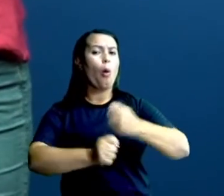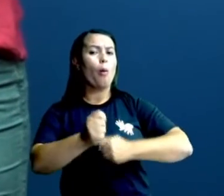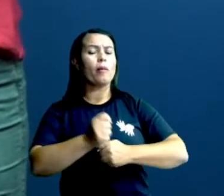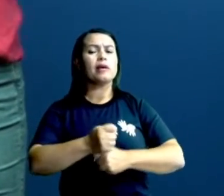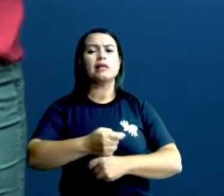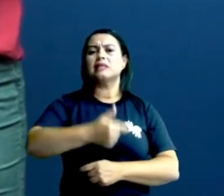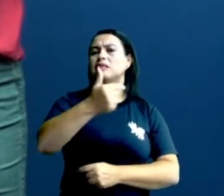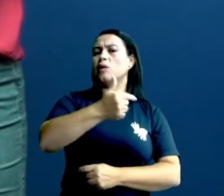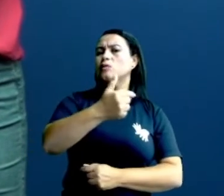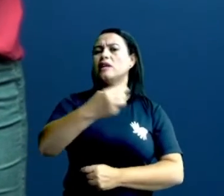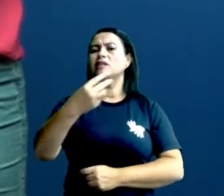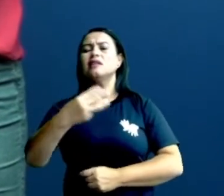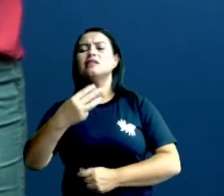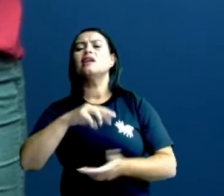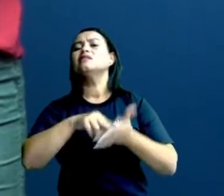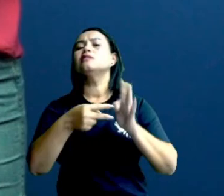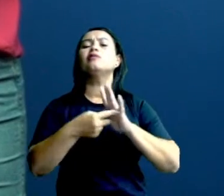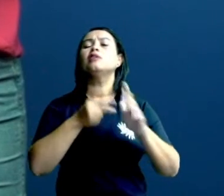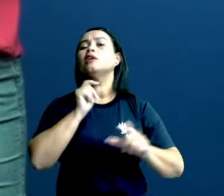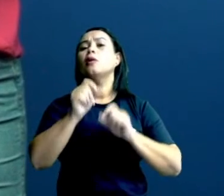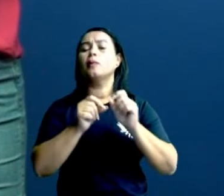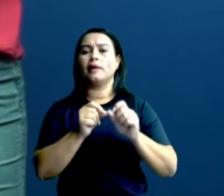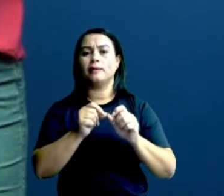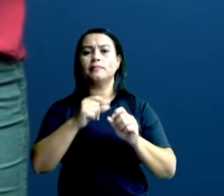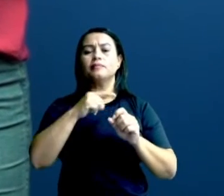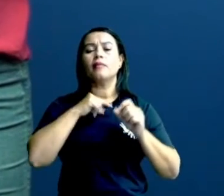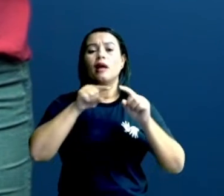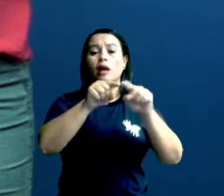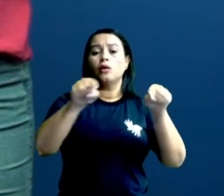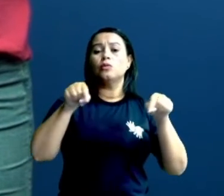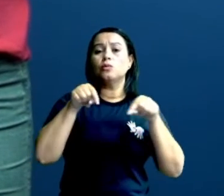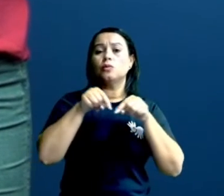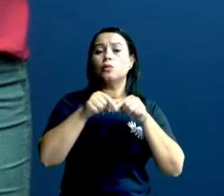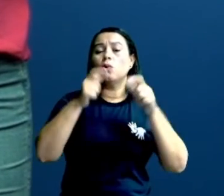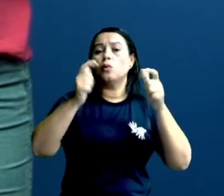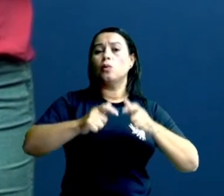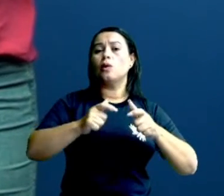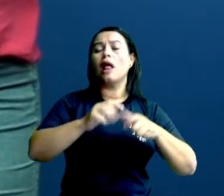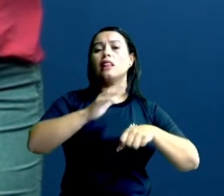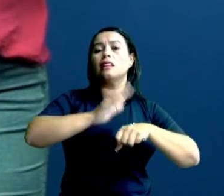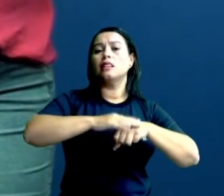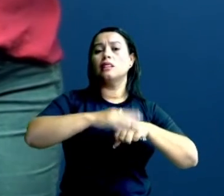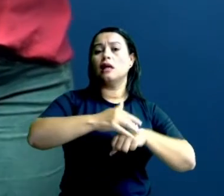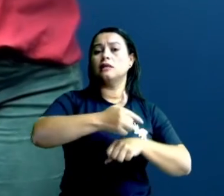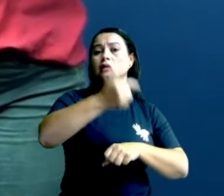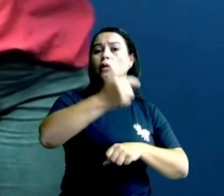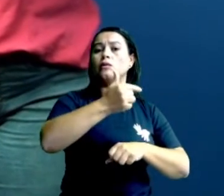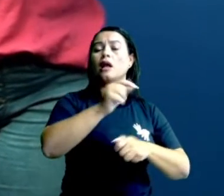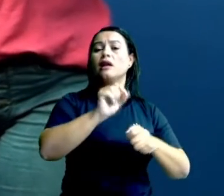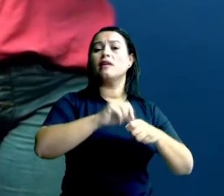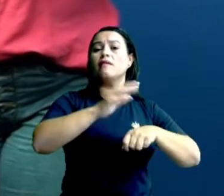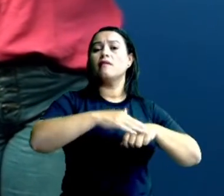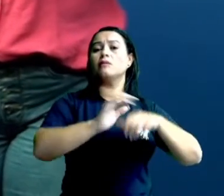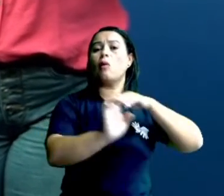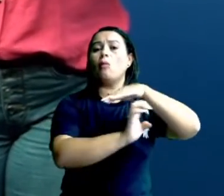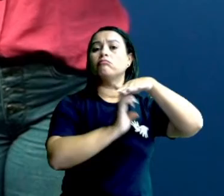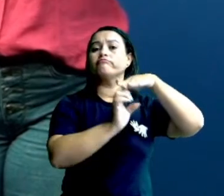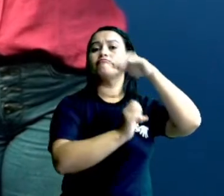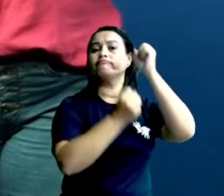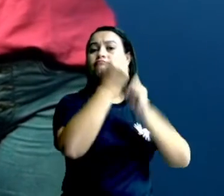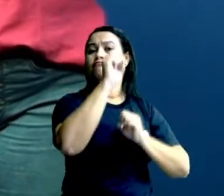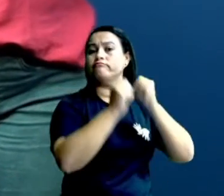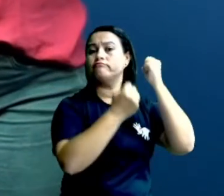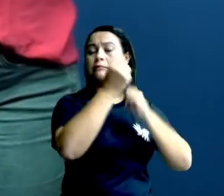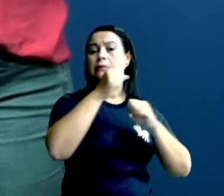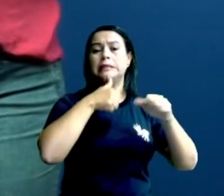e terciário? Para a gente relembrar, setor secundário são as atividades que a gente exerce na indústria, certo? Então, se a